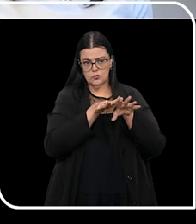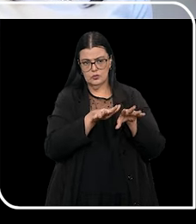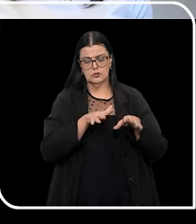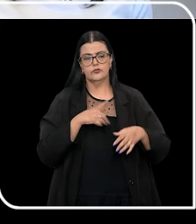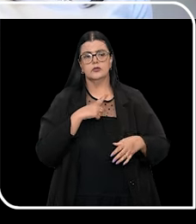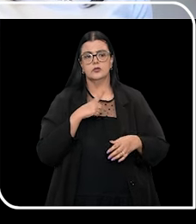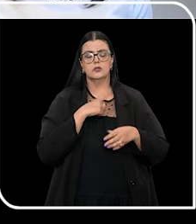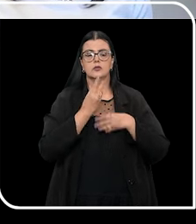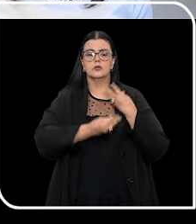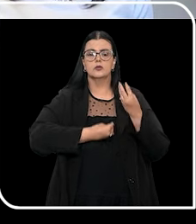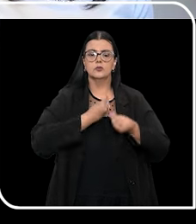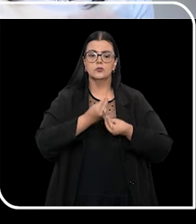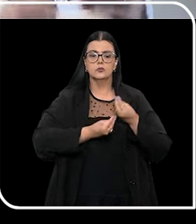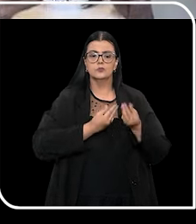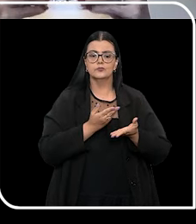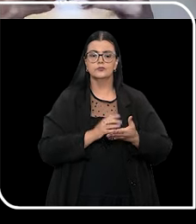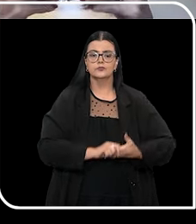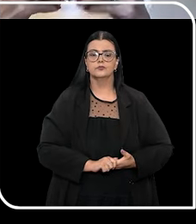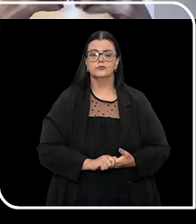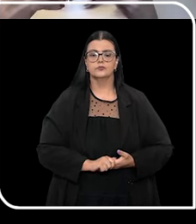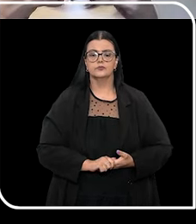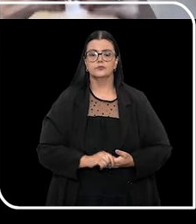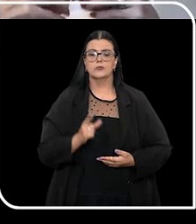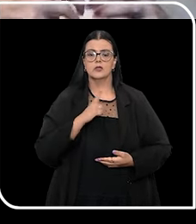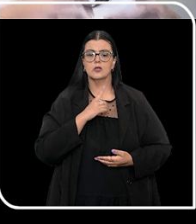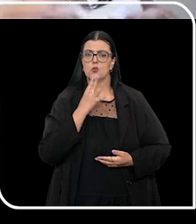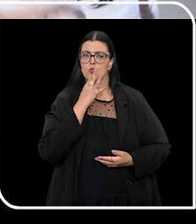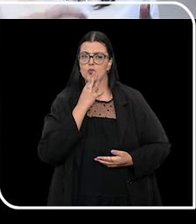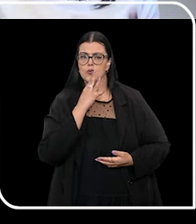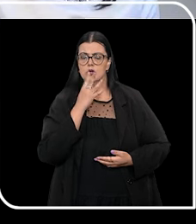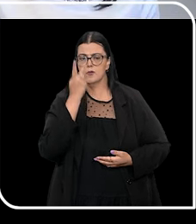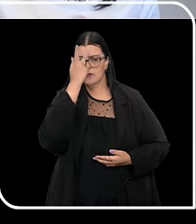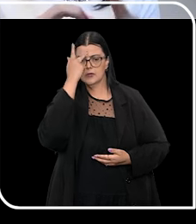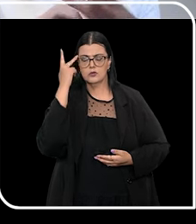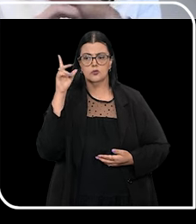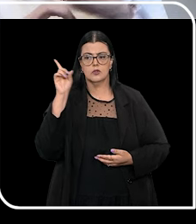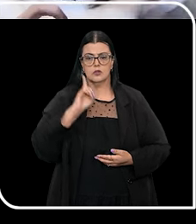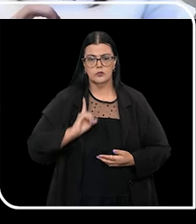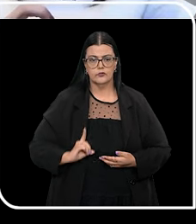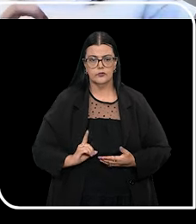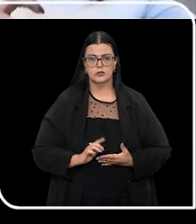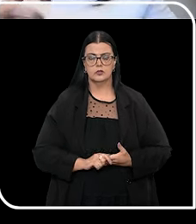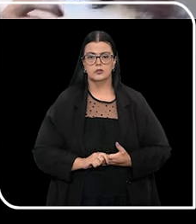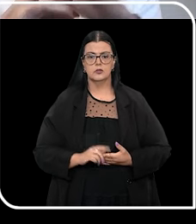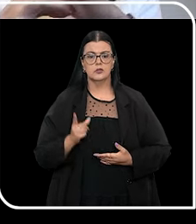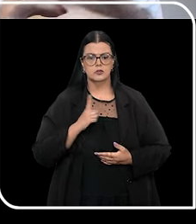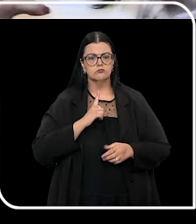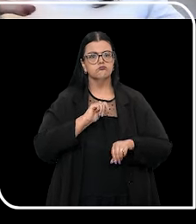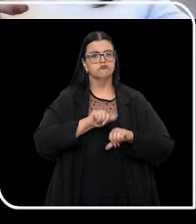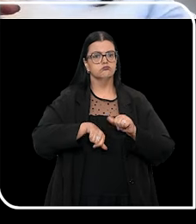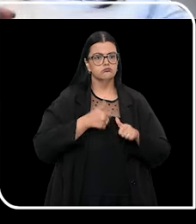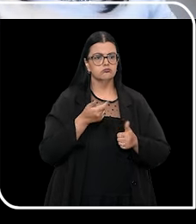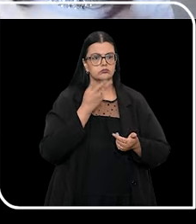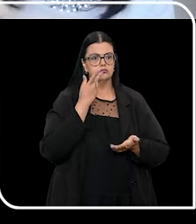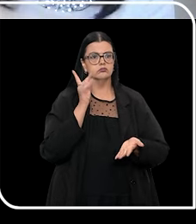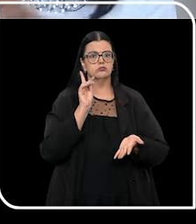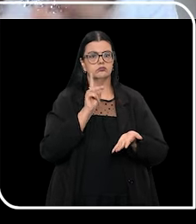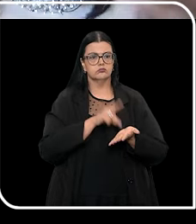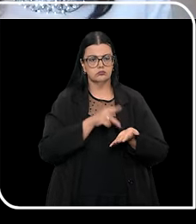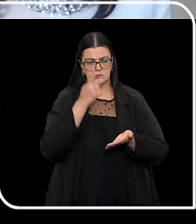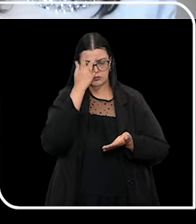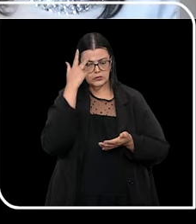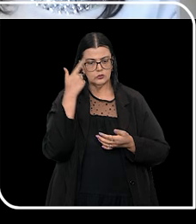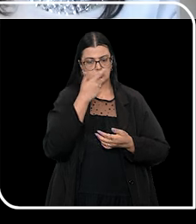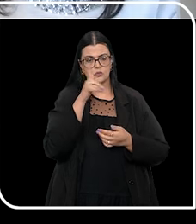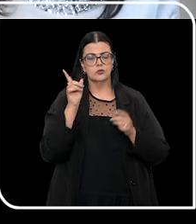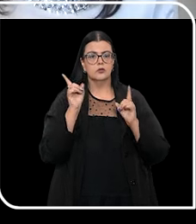eh de considerar que uma um um eu conheço uma pessoa com deficiência e aquilo se torna uma verdade para todas as